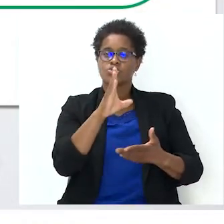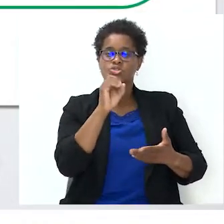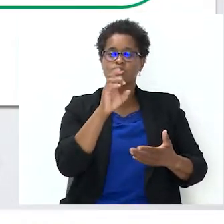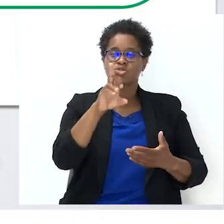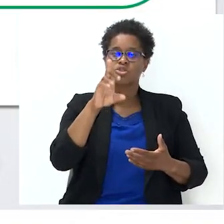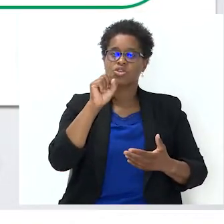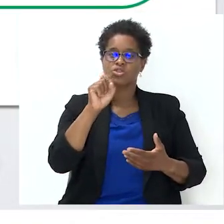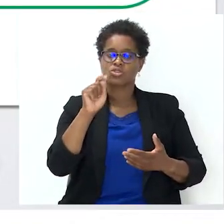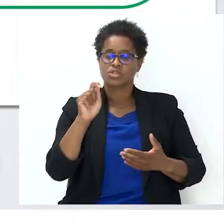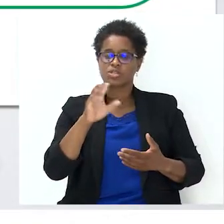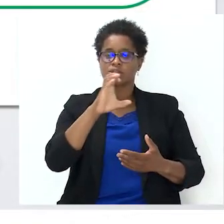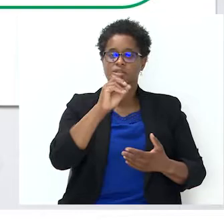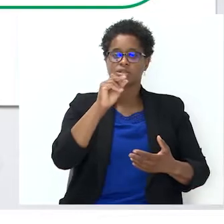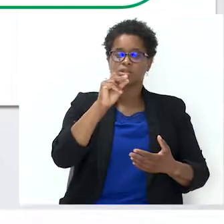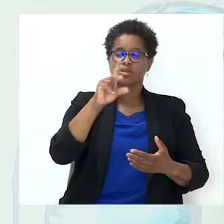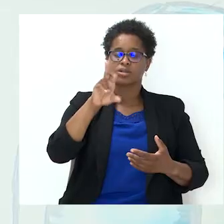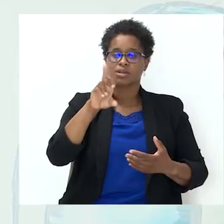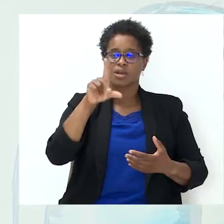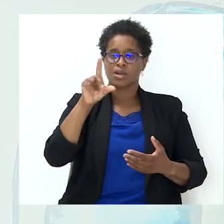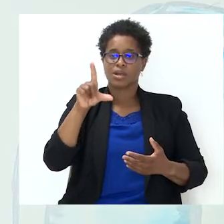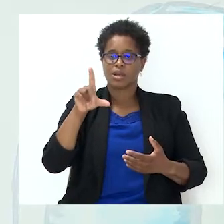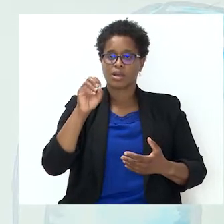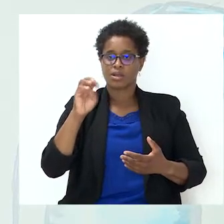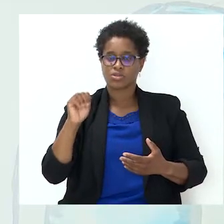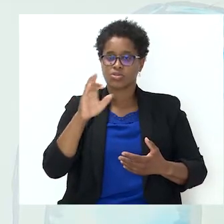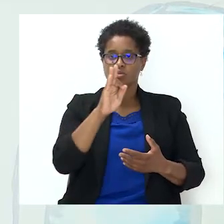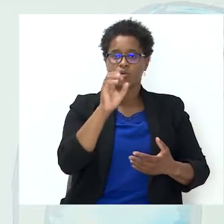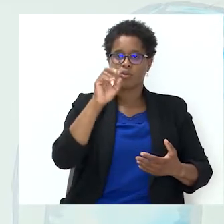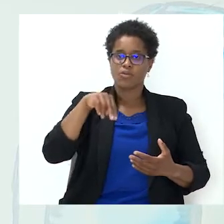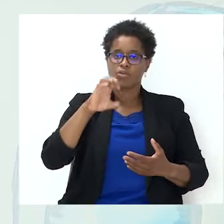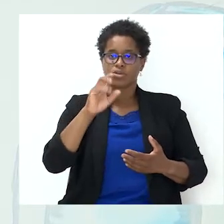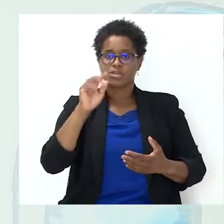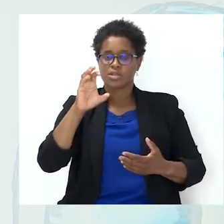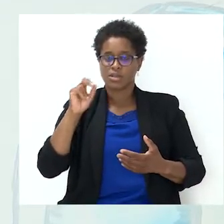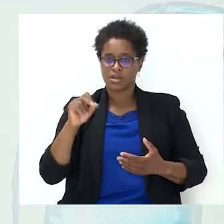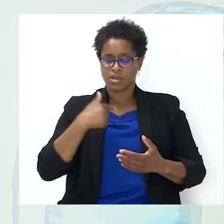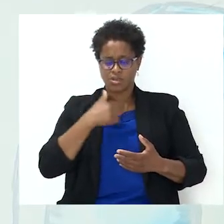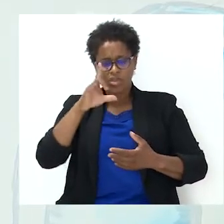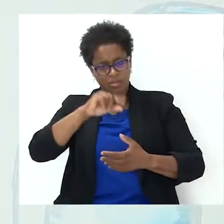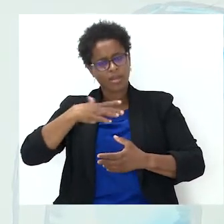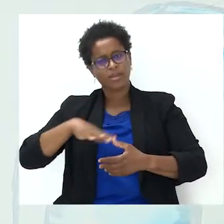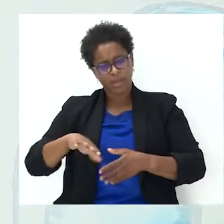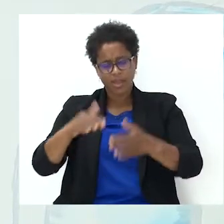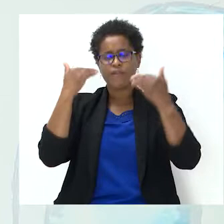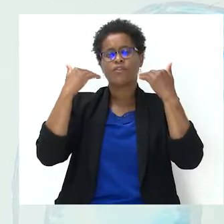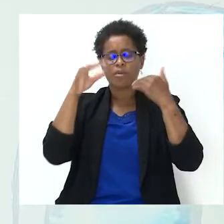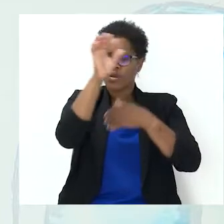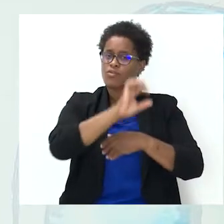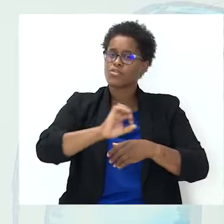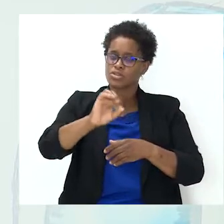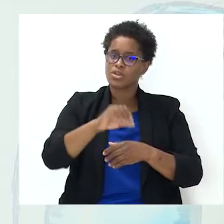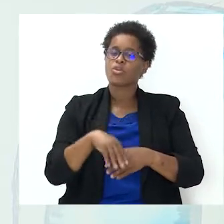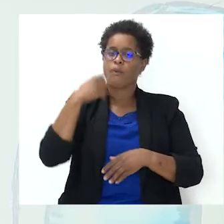Jorge Carlos Fonseca. Eu queria também informar-vos que o presidente